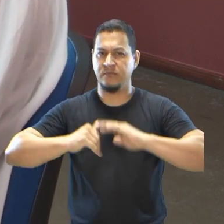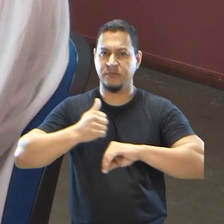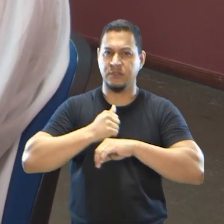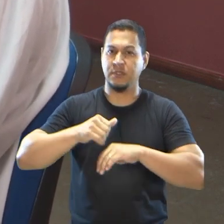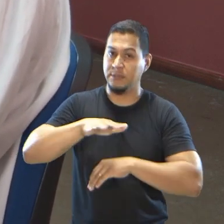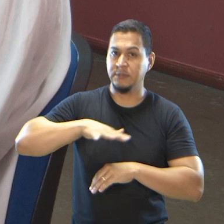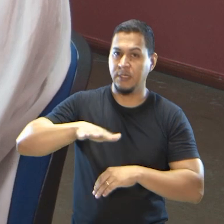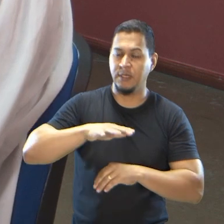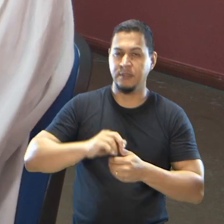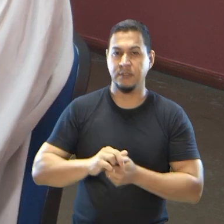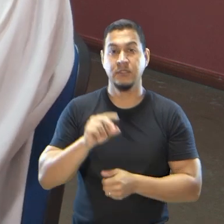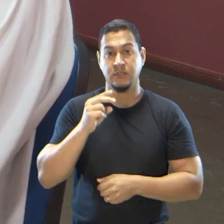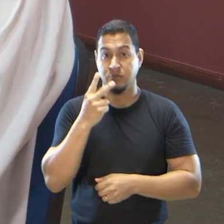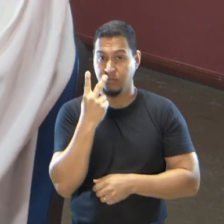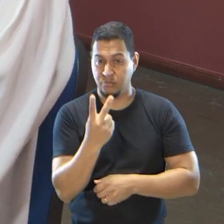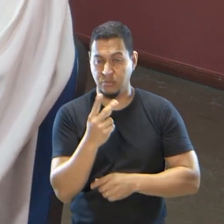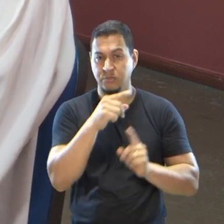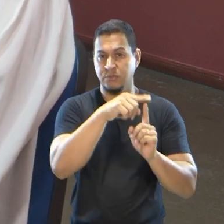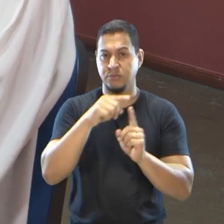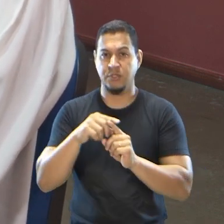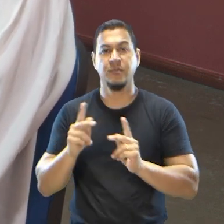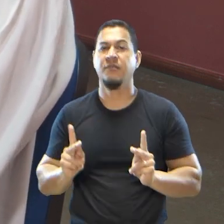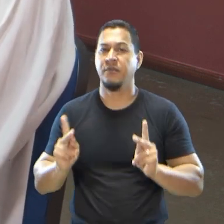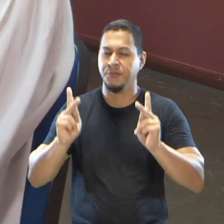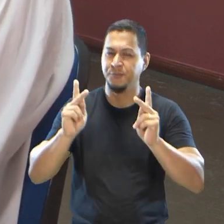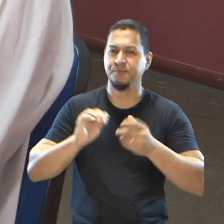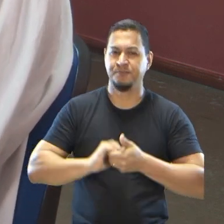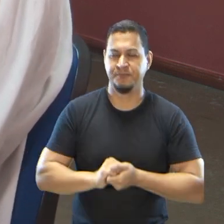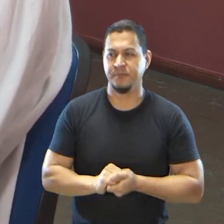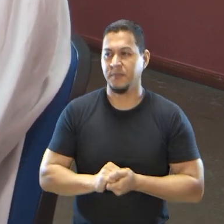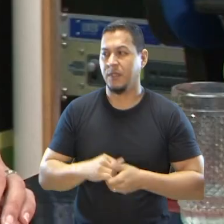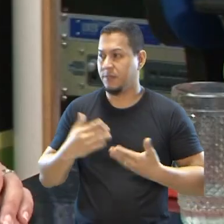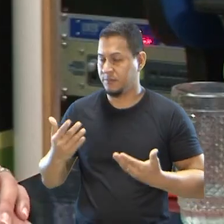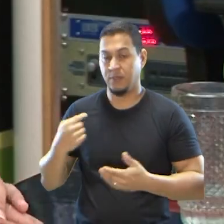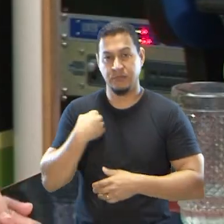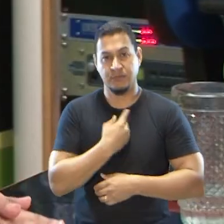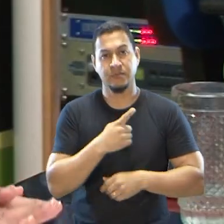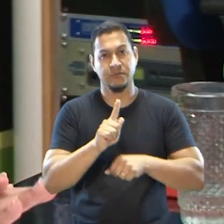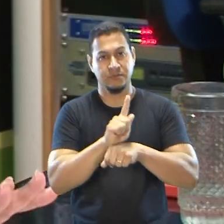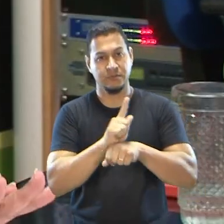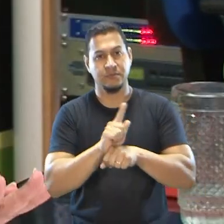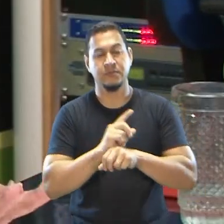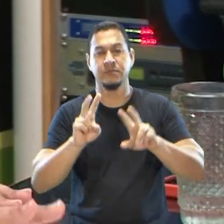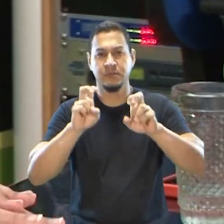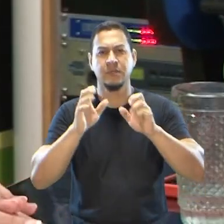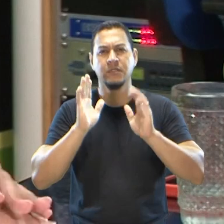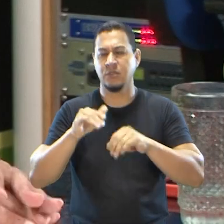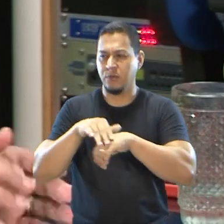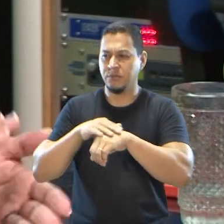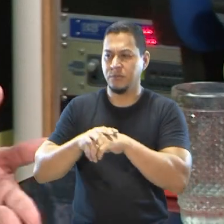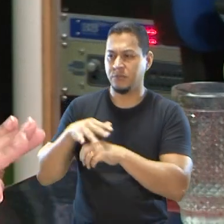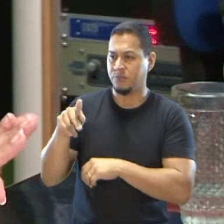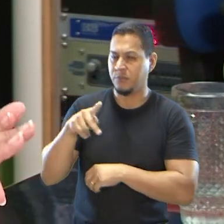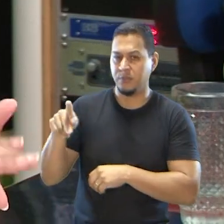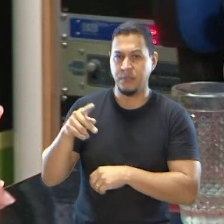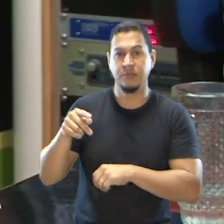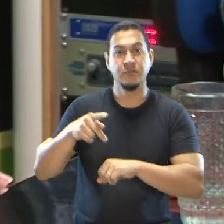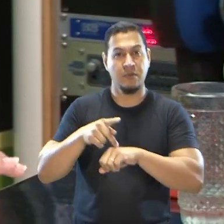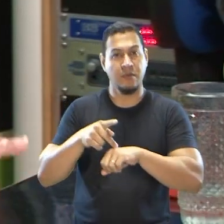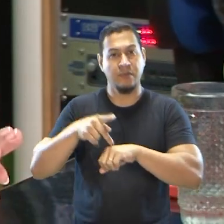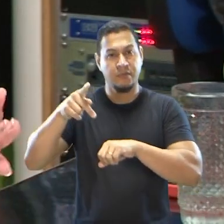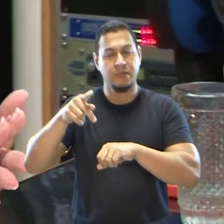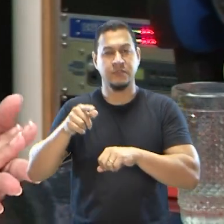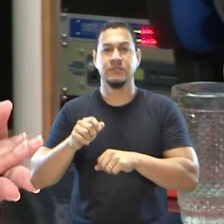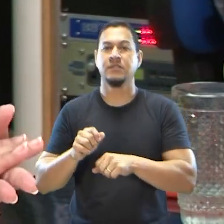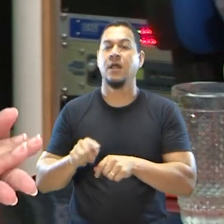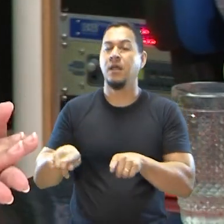ou profissional já na área. Então, são esses dois valores de inscrição. Bom, hoje no Assunto à Gestão, nós conversamos com a professora do